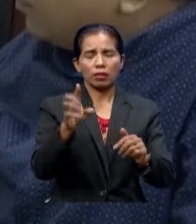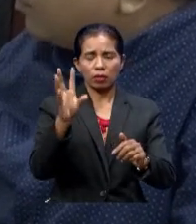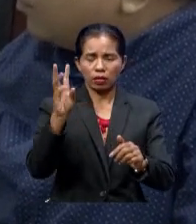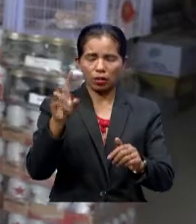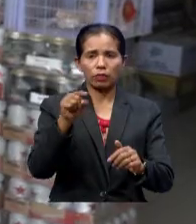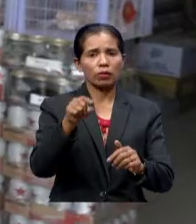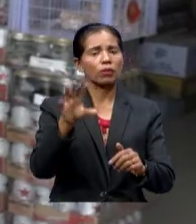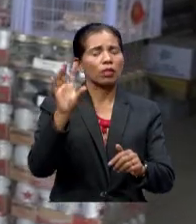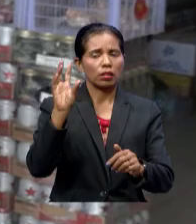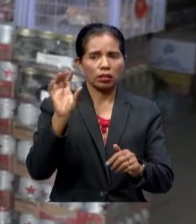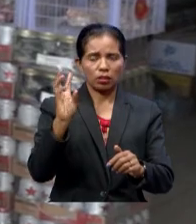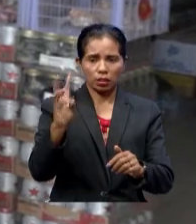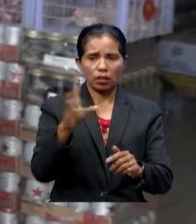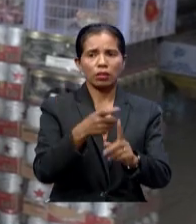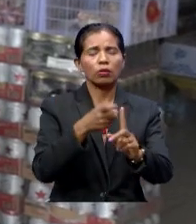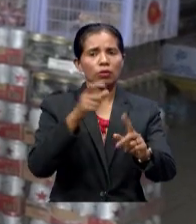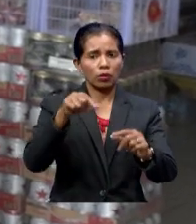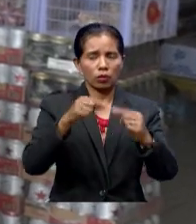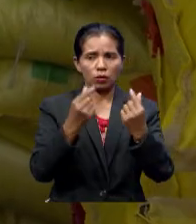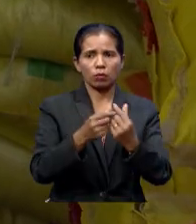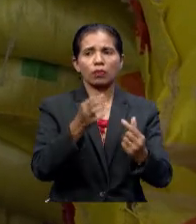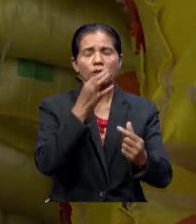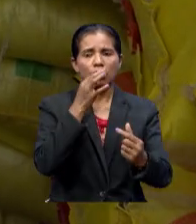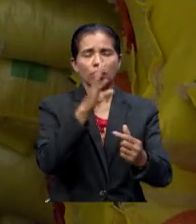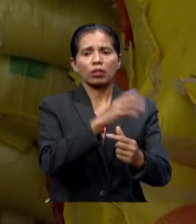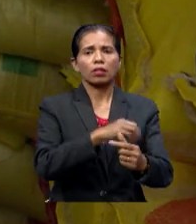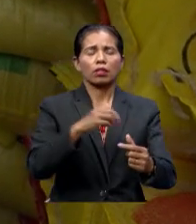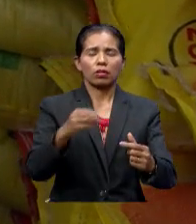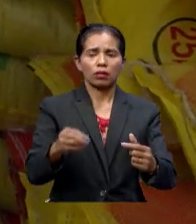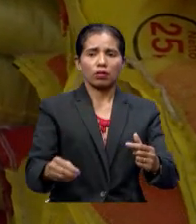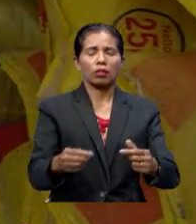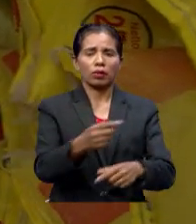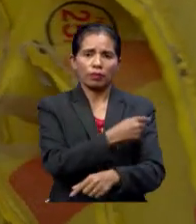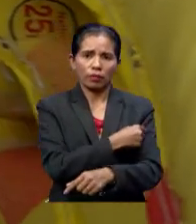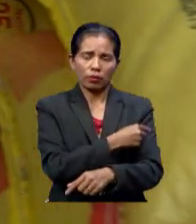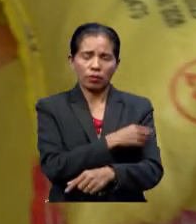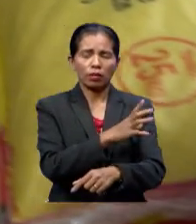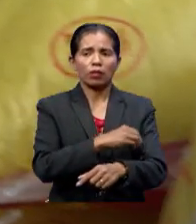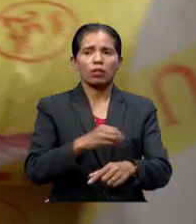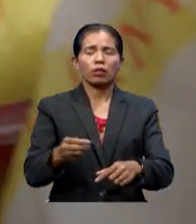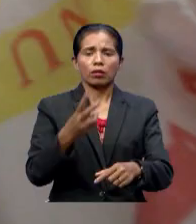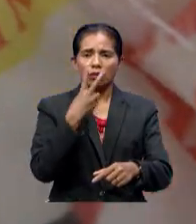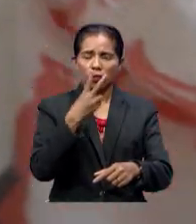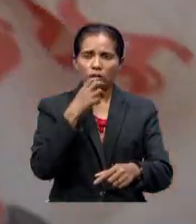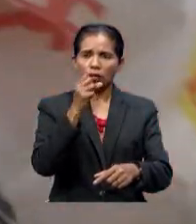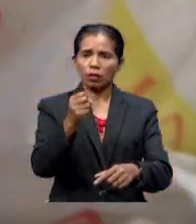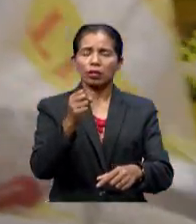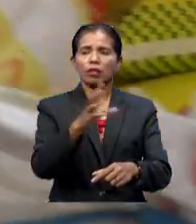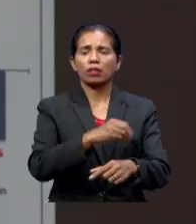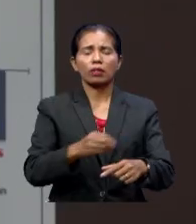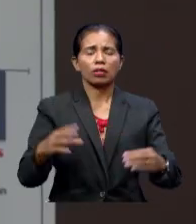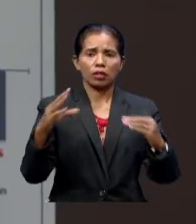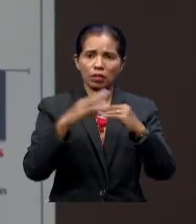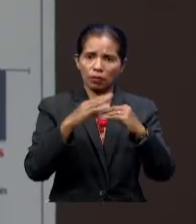também retan contribuição russi grupo hahang no bebidas, álcool no tabaco, transporte, ratais no